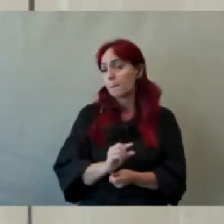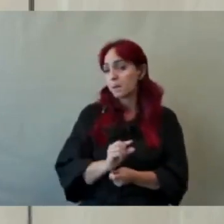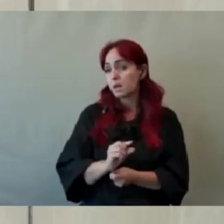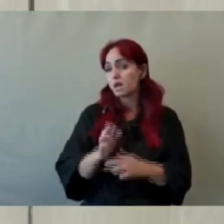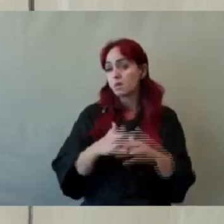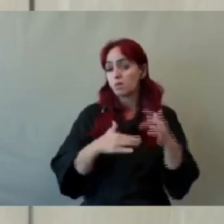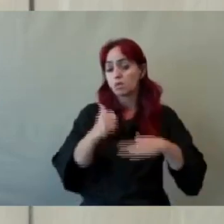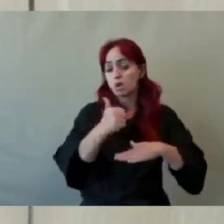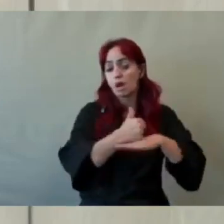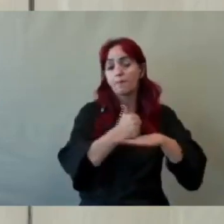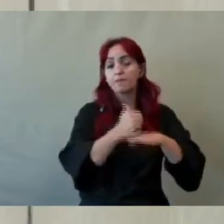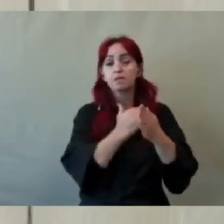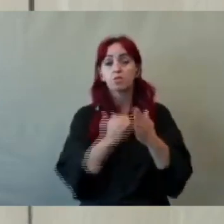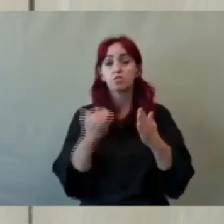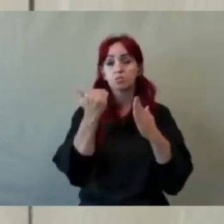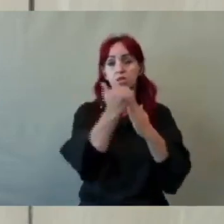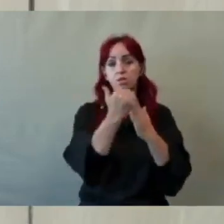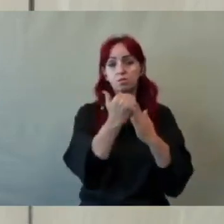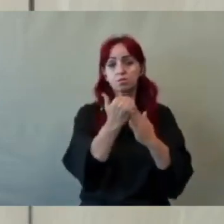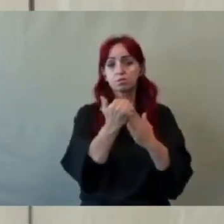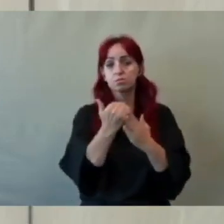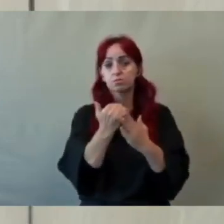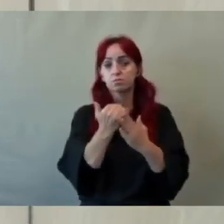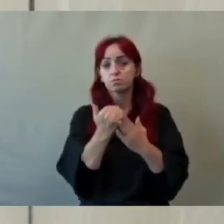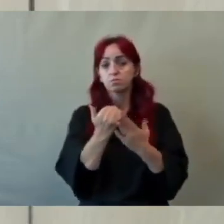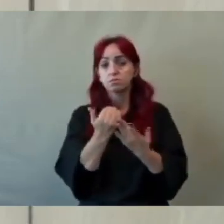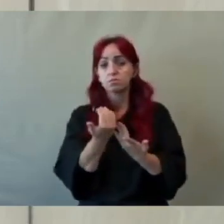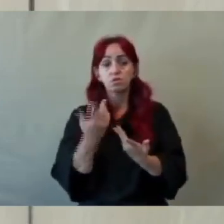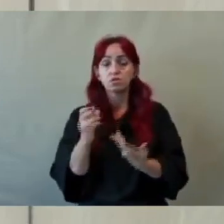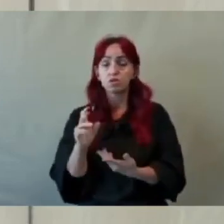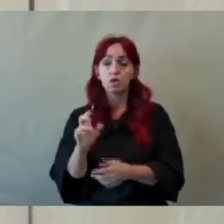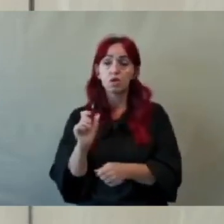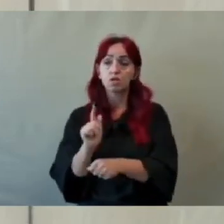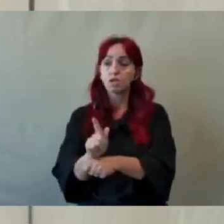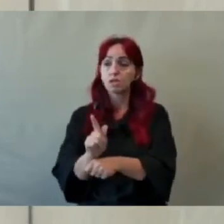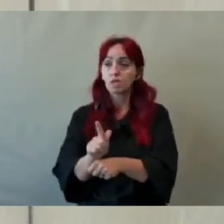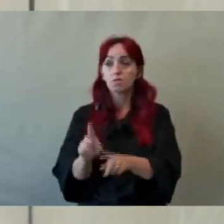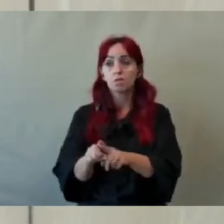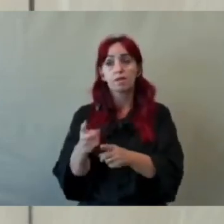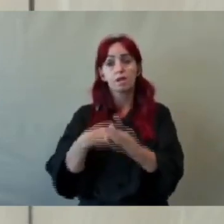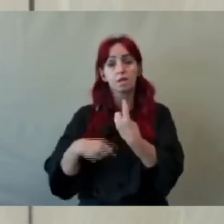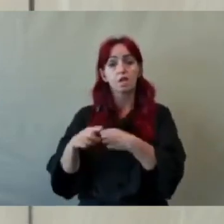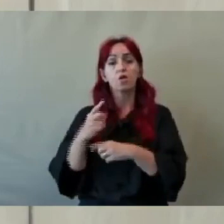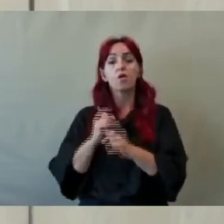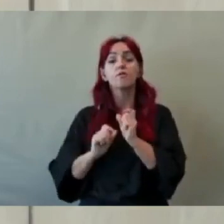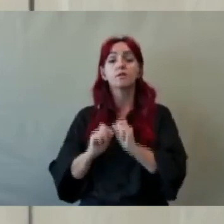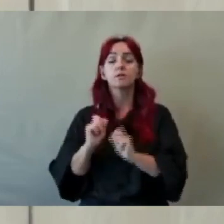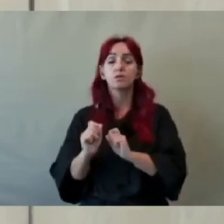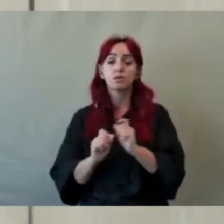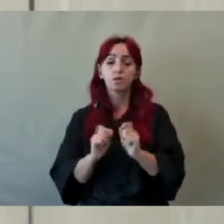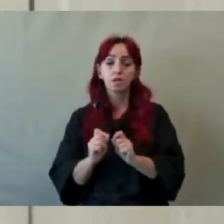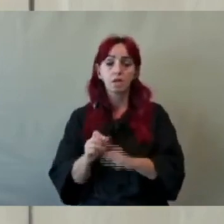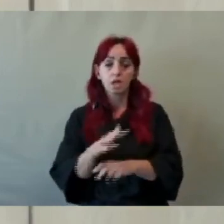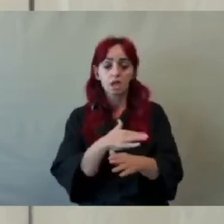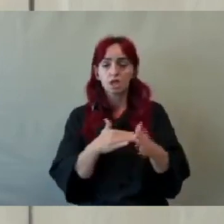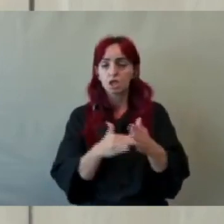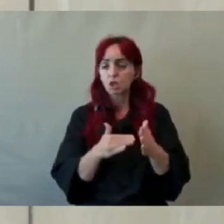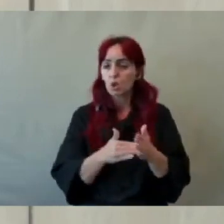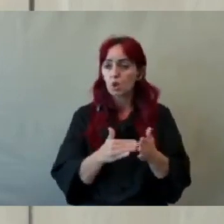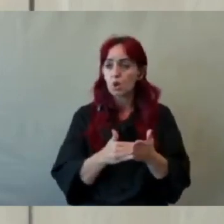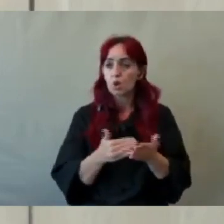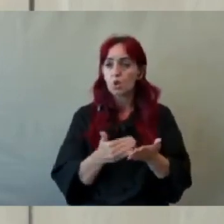teto. Porque a lógica, como está colocada, não foi só essa gestão, mas as gestões anteriores, é fazer com que todos estão, que investiram